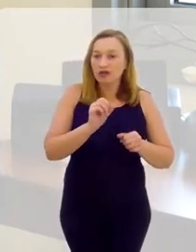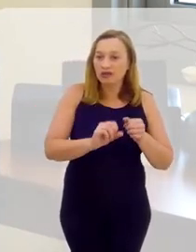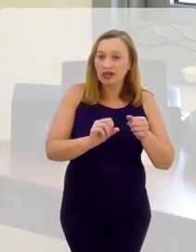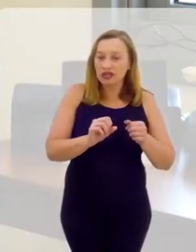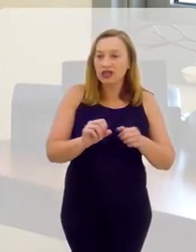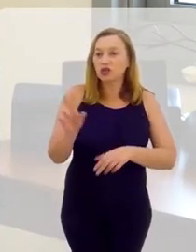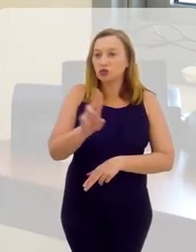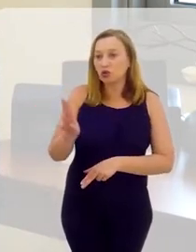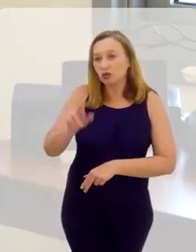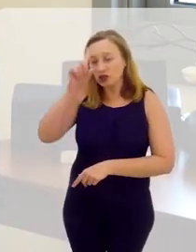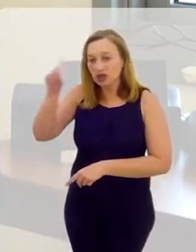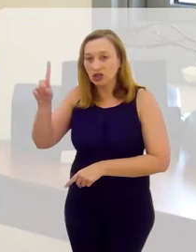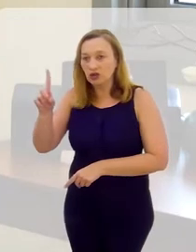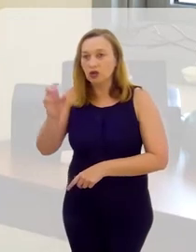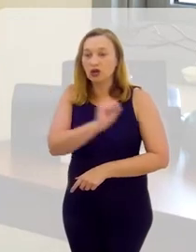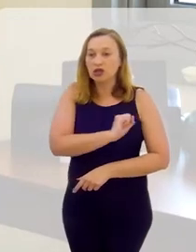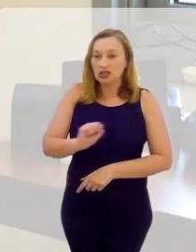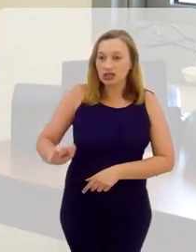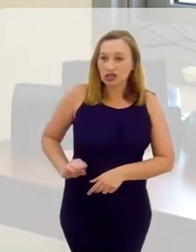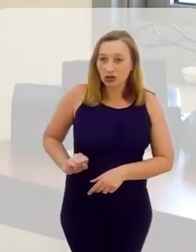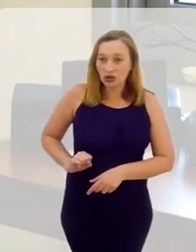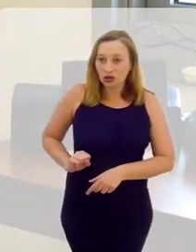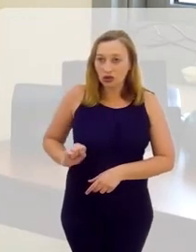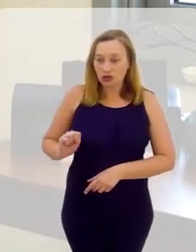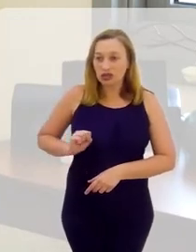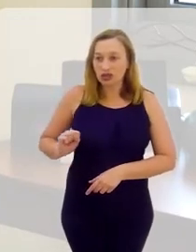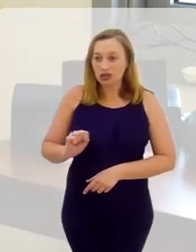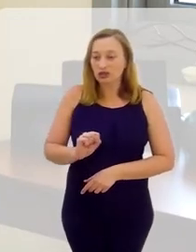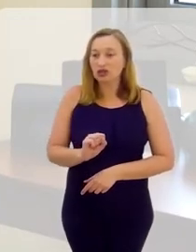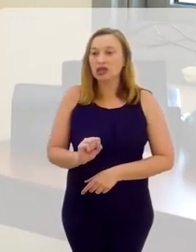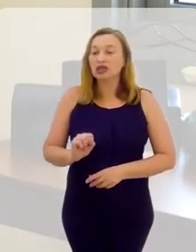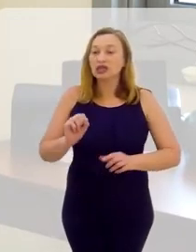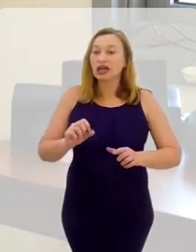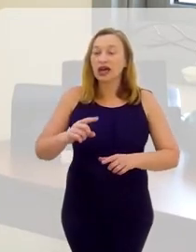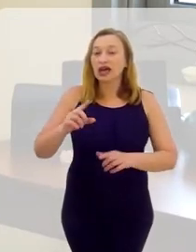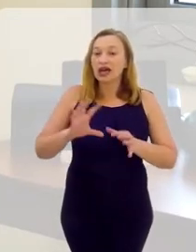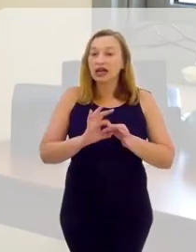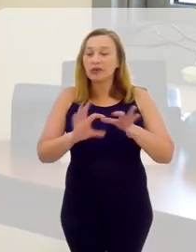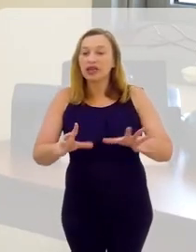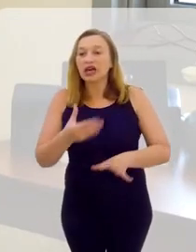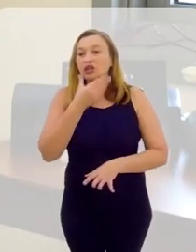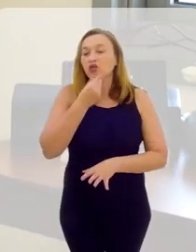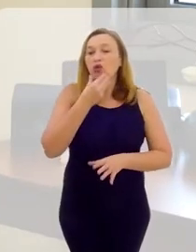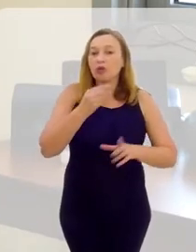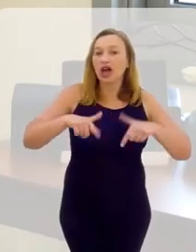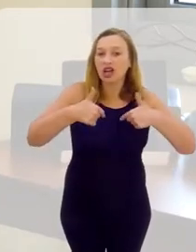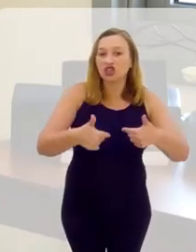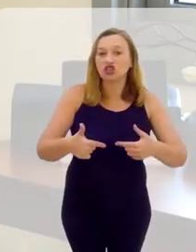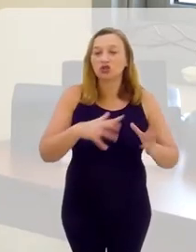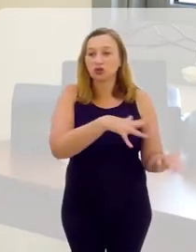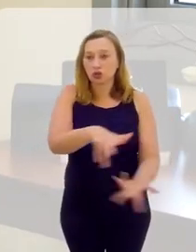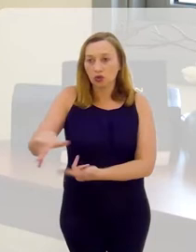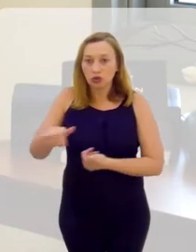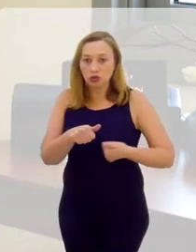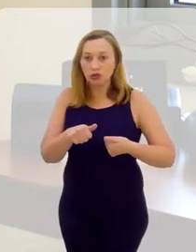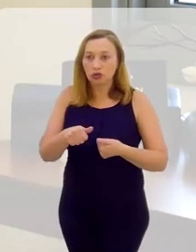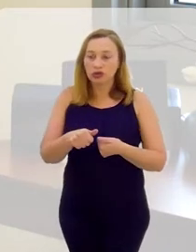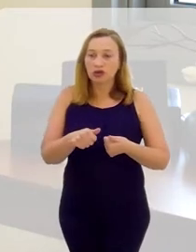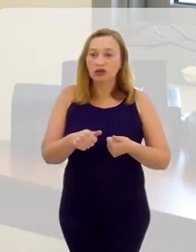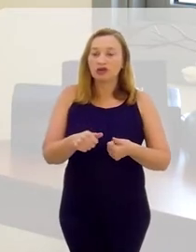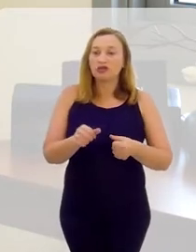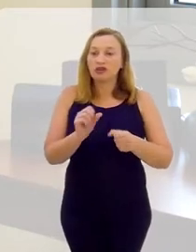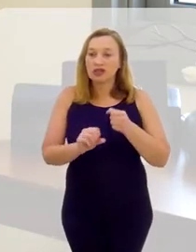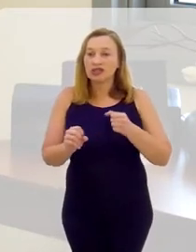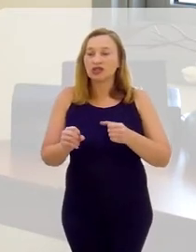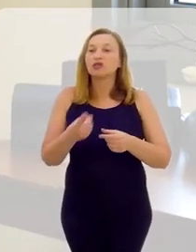nós chamamos de sacerdócio. O sacerdócio dá autoridade ao homem de agir na terra, realizando essas ordenanças